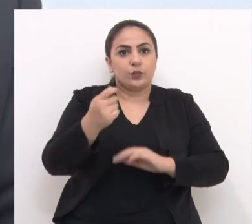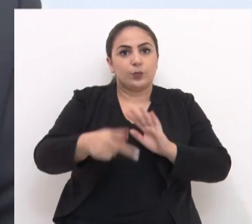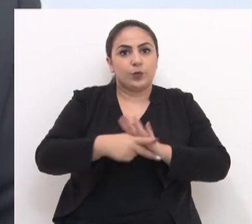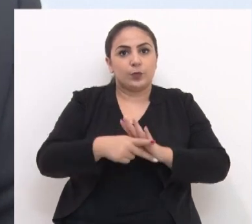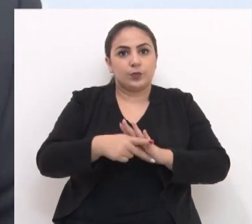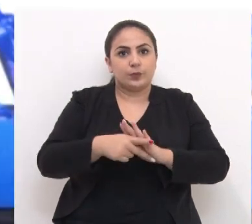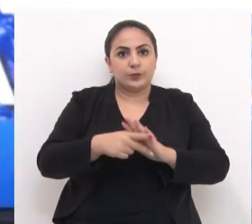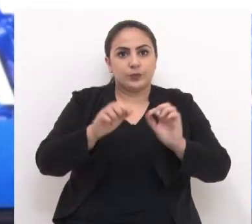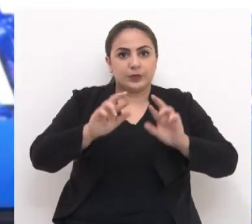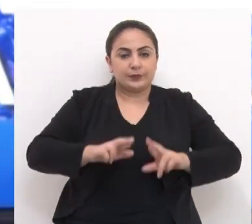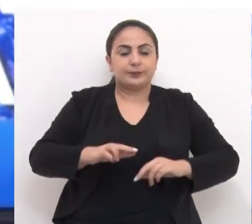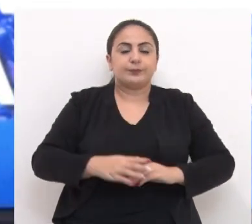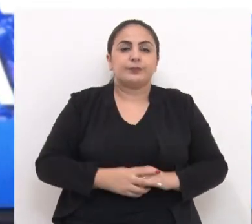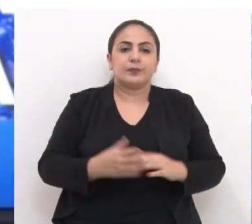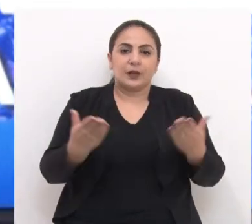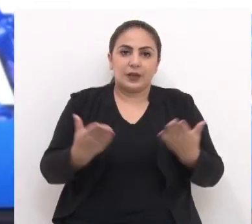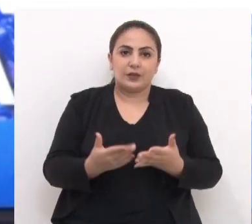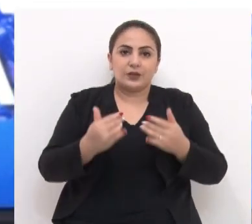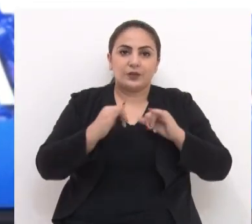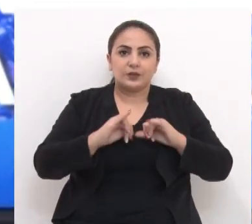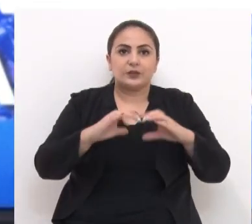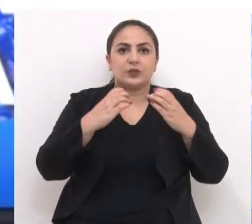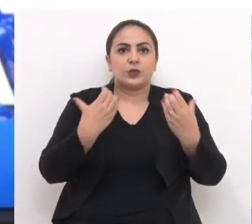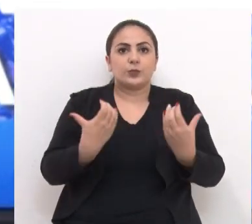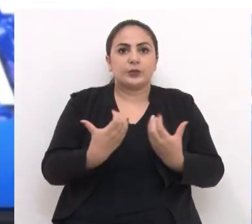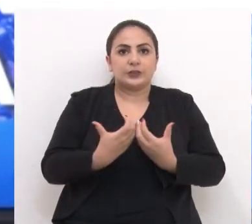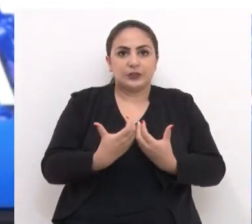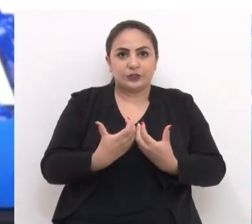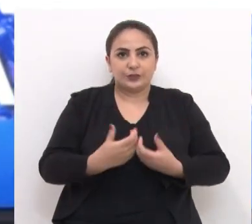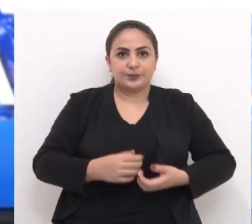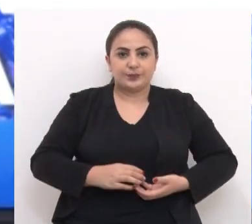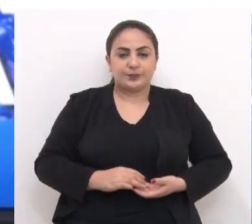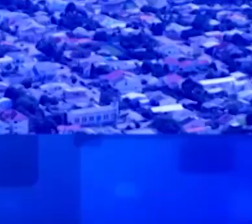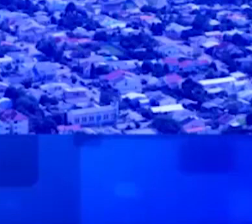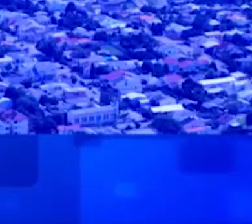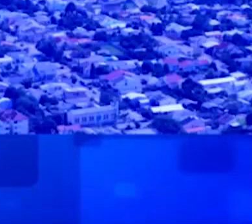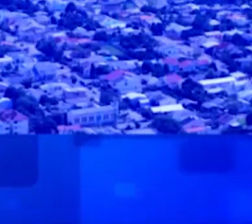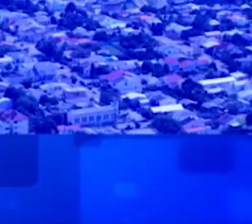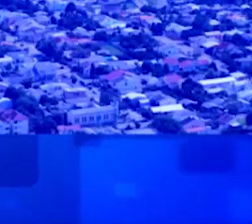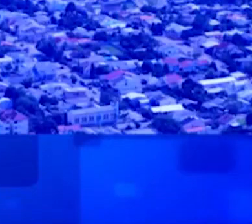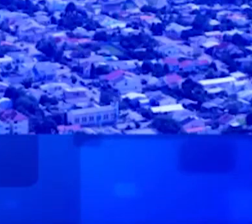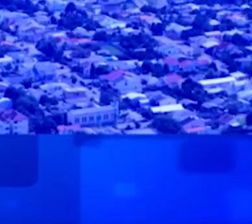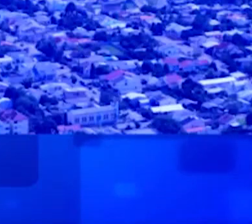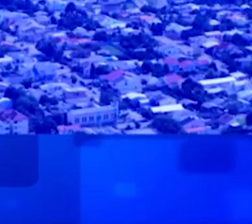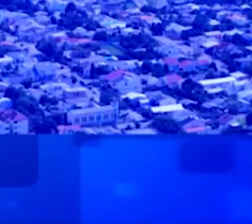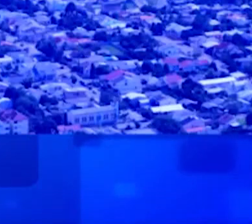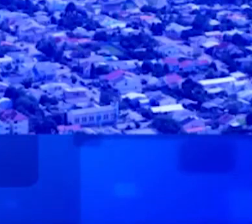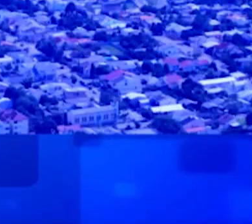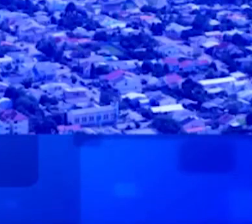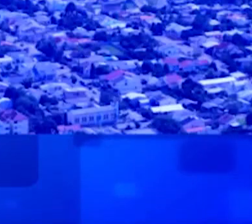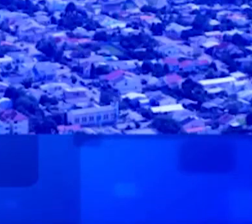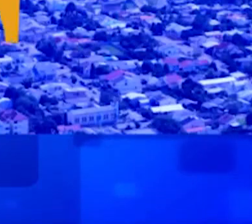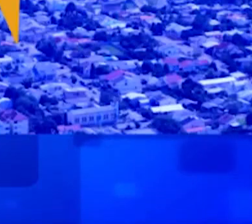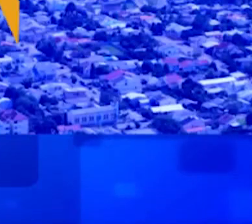no seu próprio solo. É a partir de agora no canal da Comunidade.